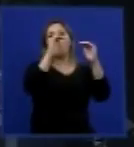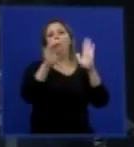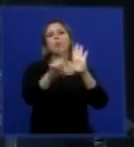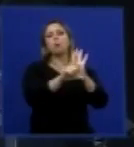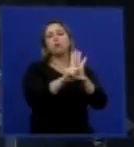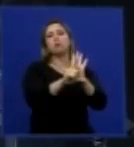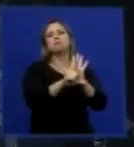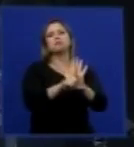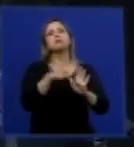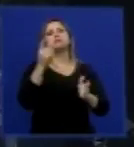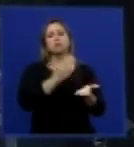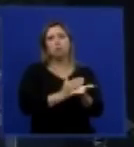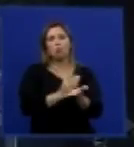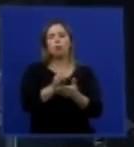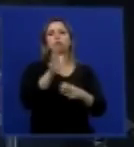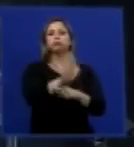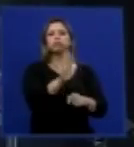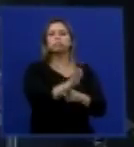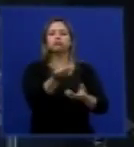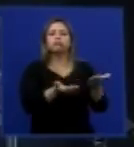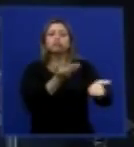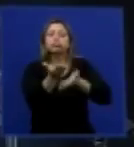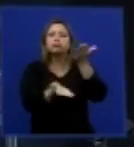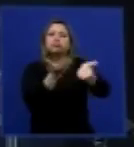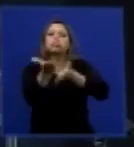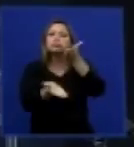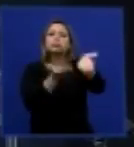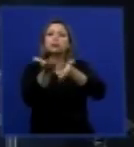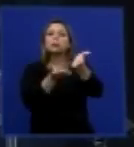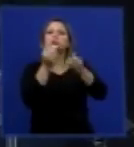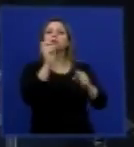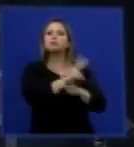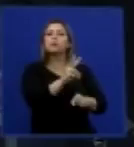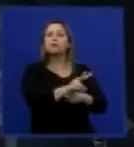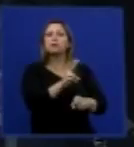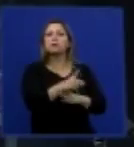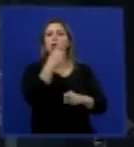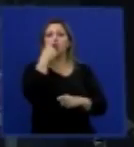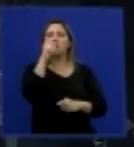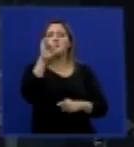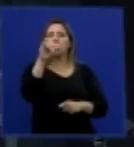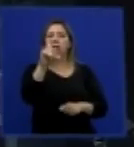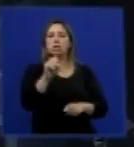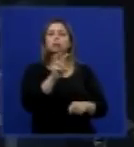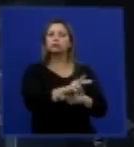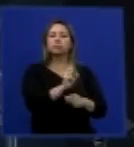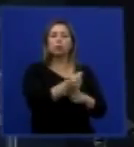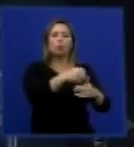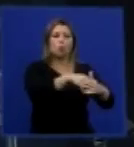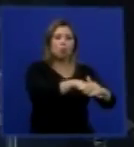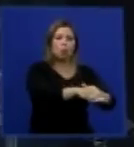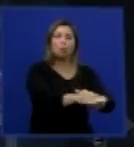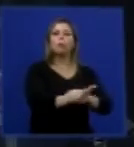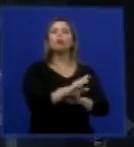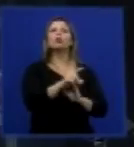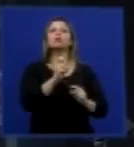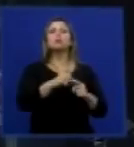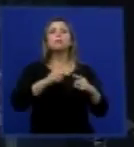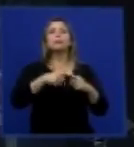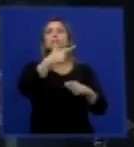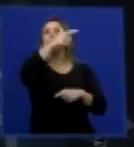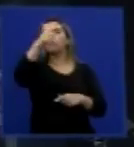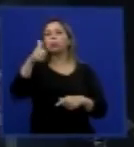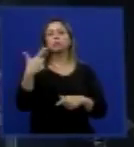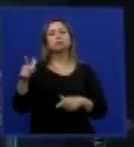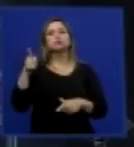sendo coagido ou convencido mas hoje estrutura todo o processo de recolhimento disso e nós quase não encontramos